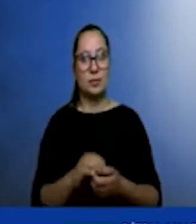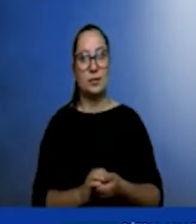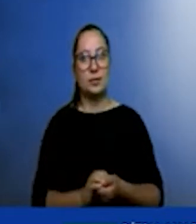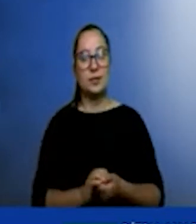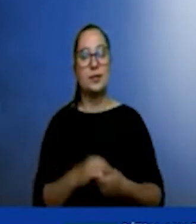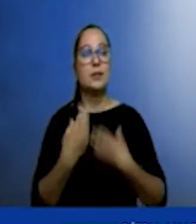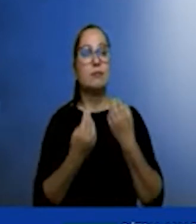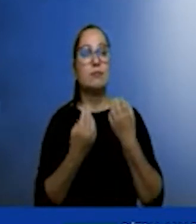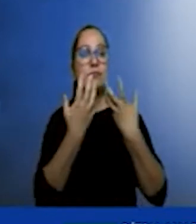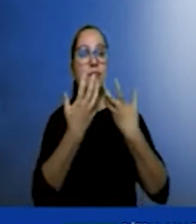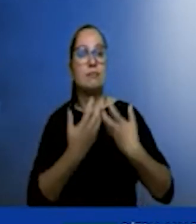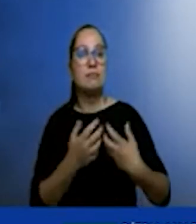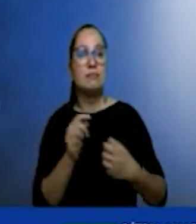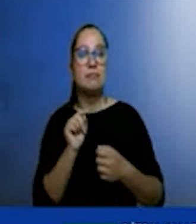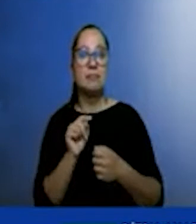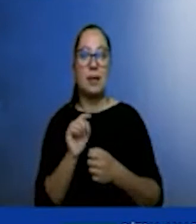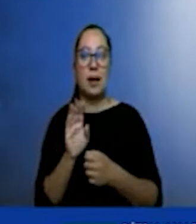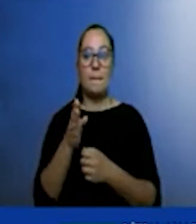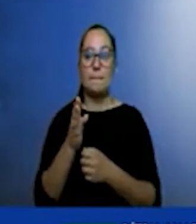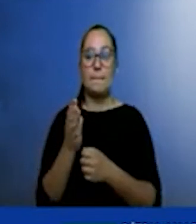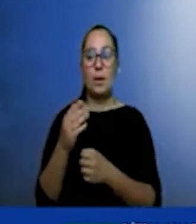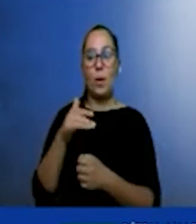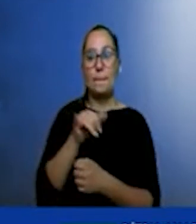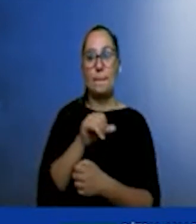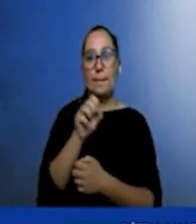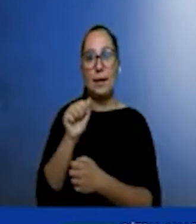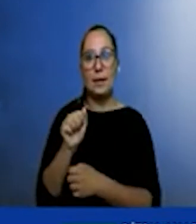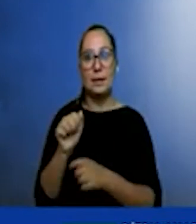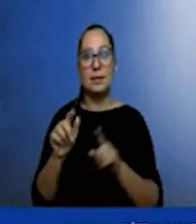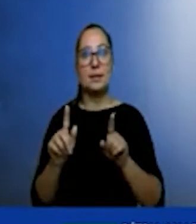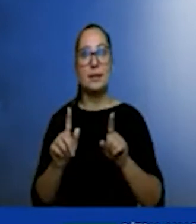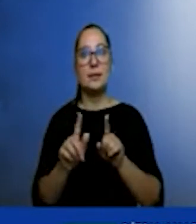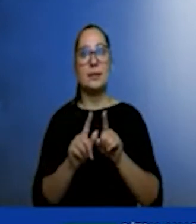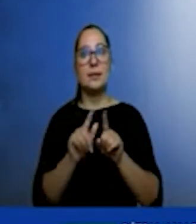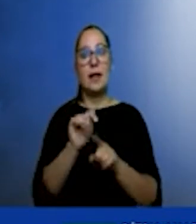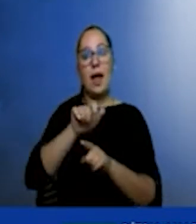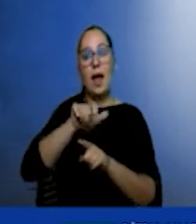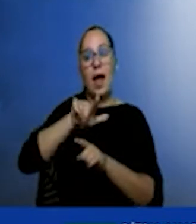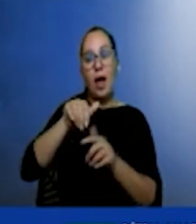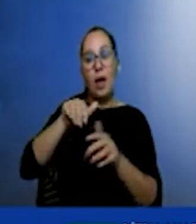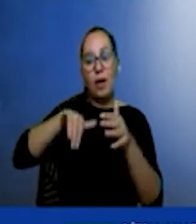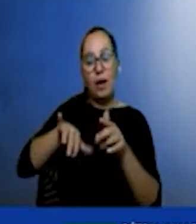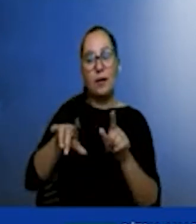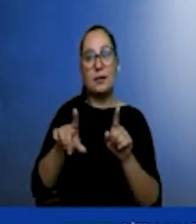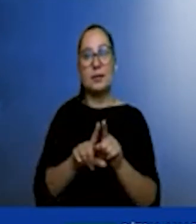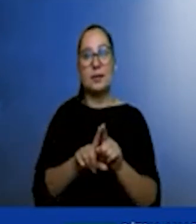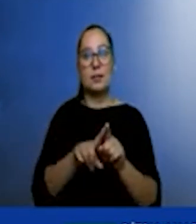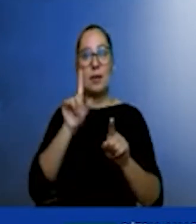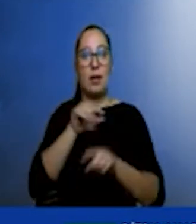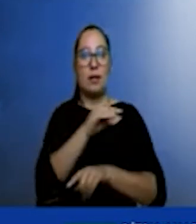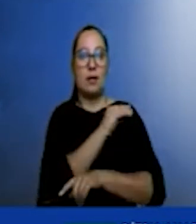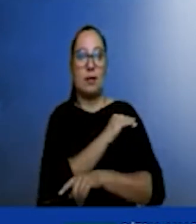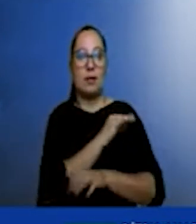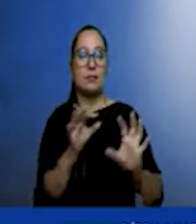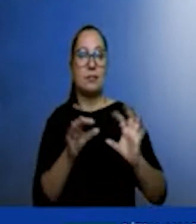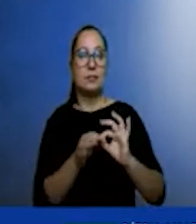da biomassa, algas e etc., é o etanol com BEX. Eu falei bastante disso ontem de uma maneira